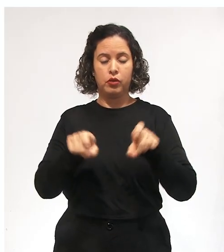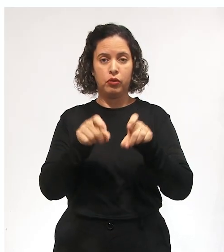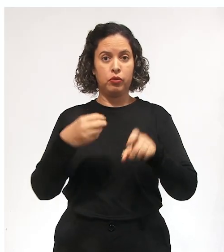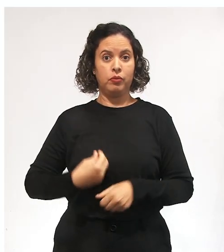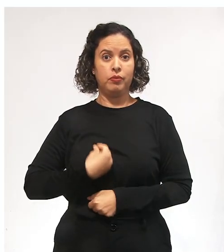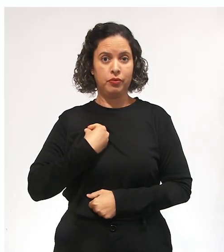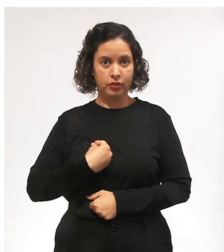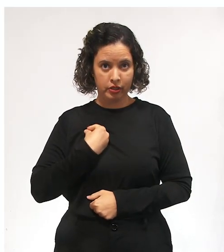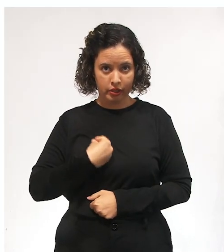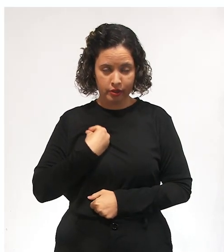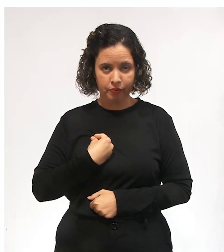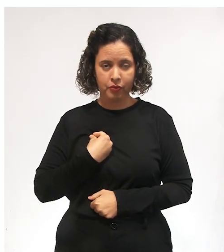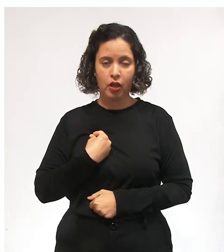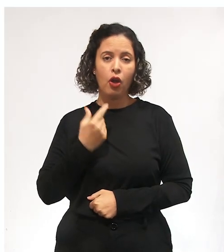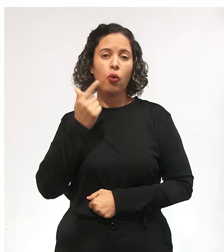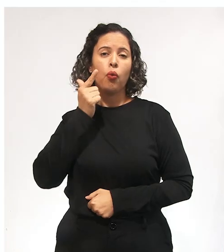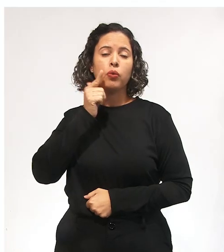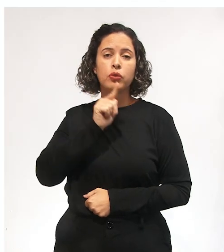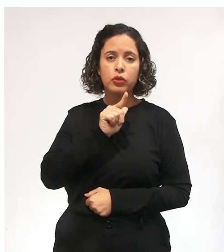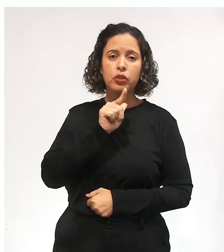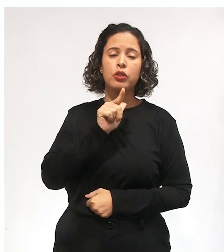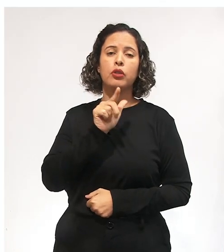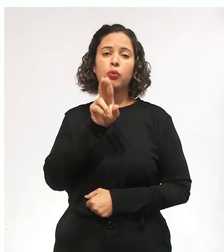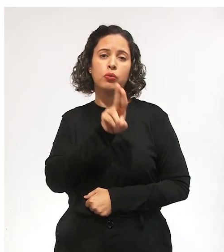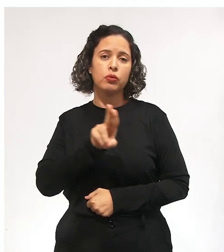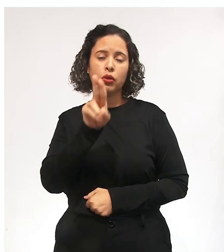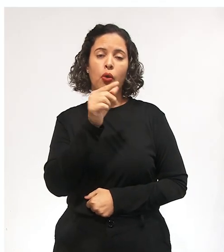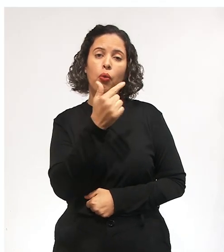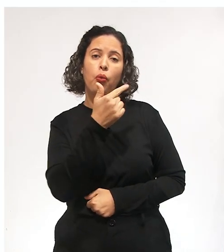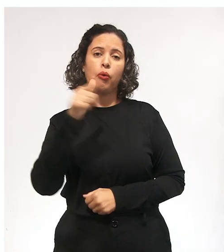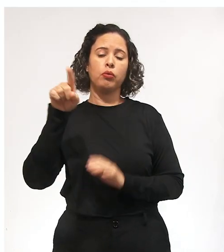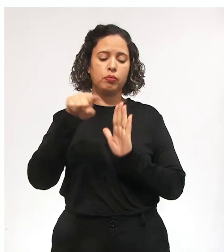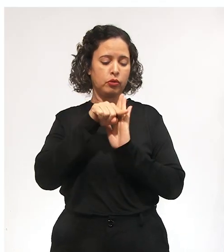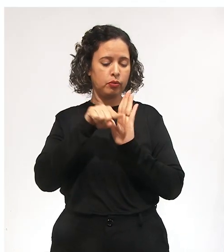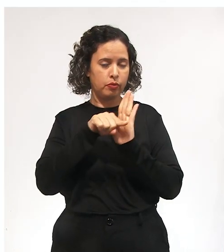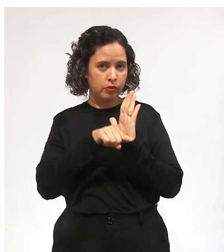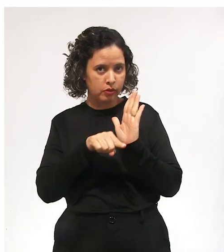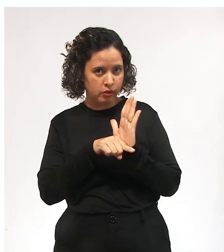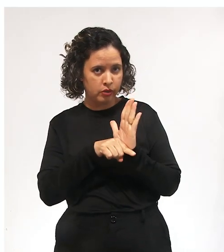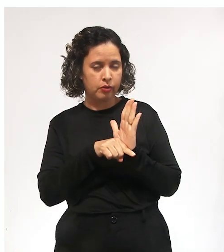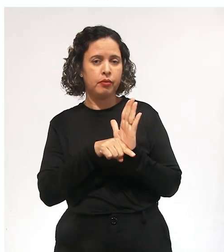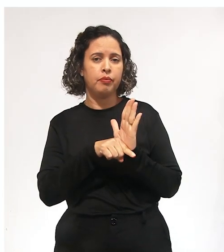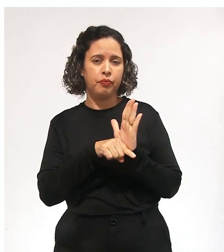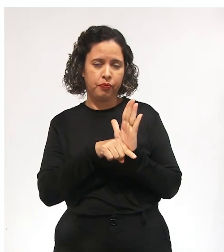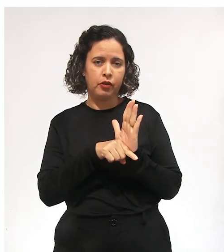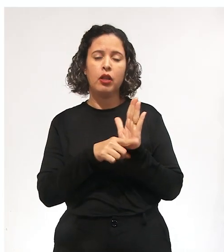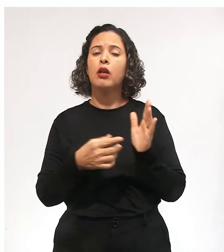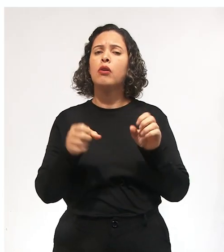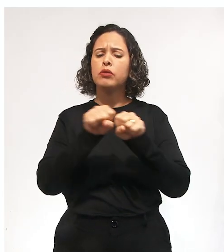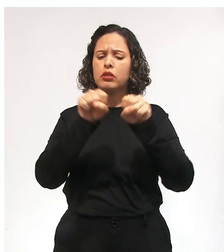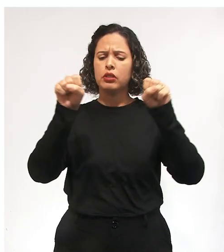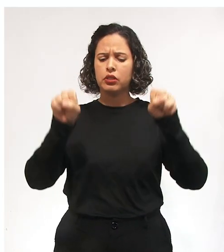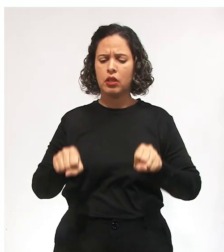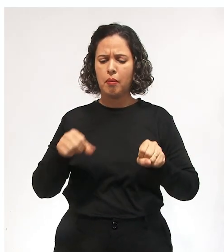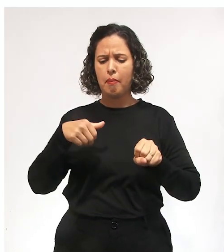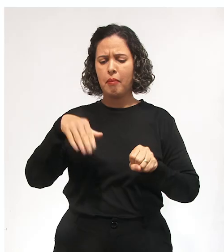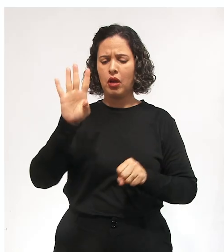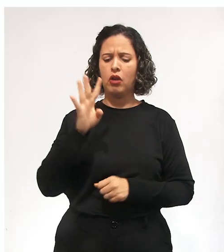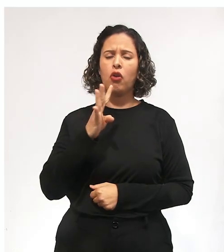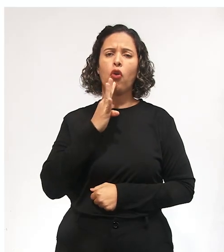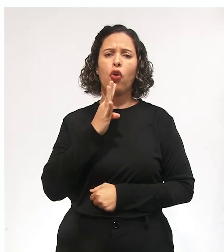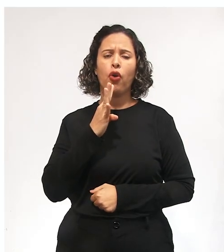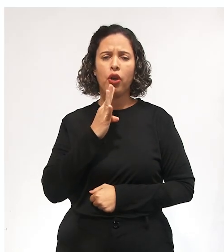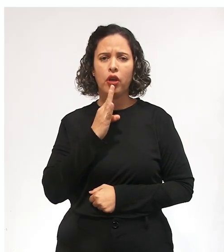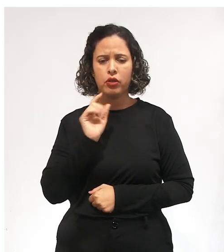desse ambiente rode outros programas de aplicação. Os sistemas operacionais que a gente mais conhece, que está aí, né,